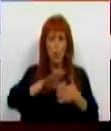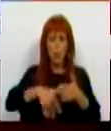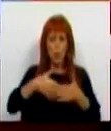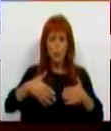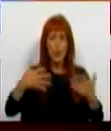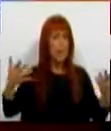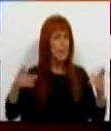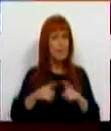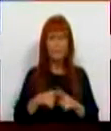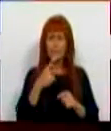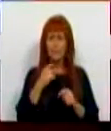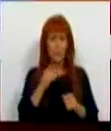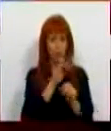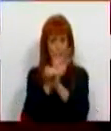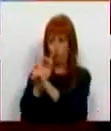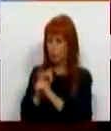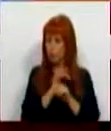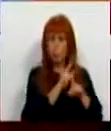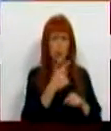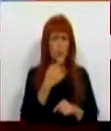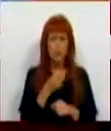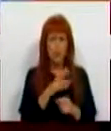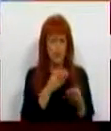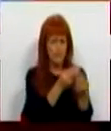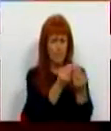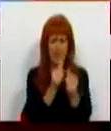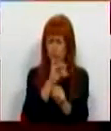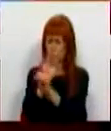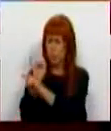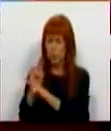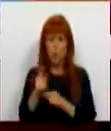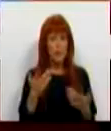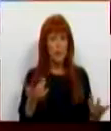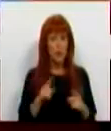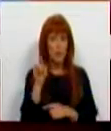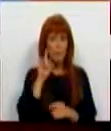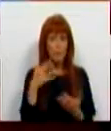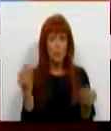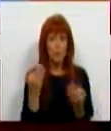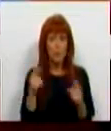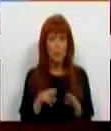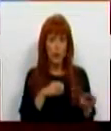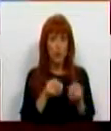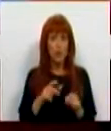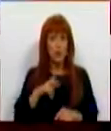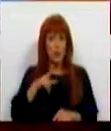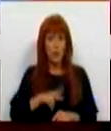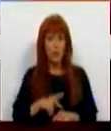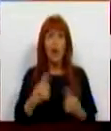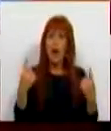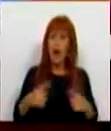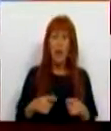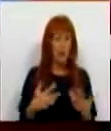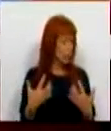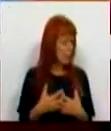programa muito plural. São muitas as matérias que passam pela valorização do território português. Há,